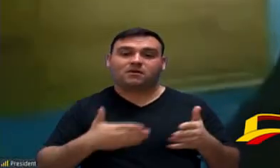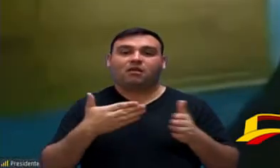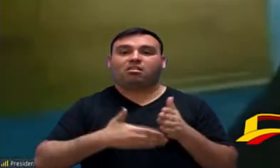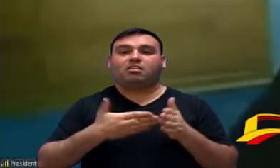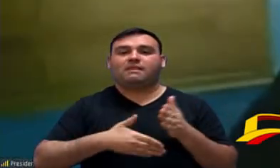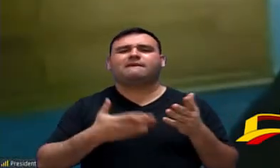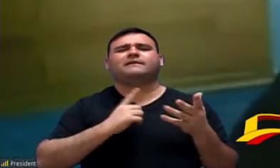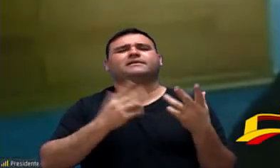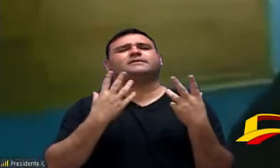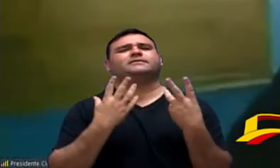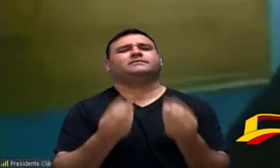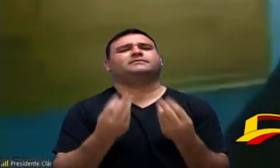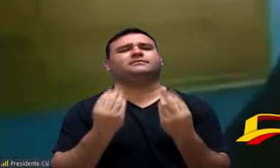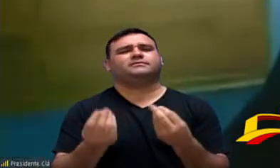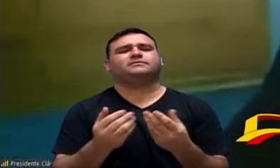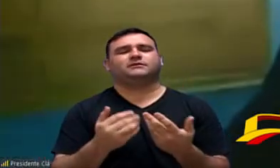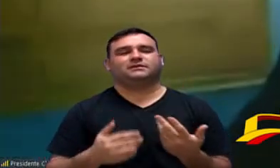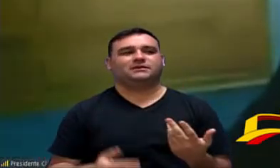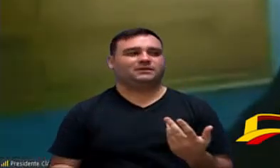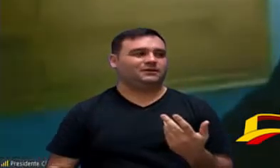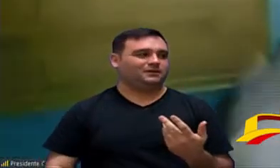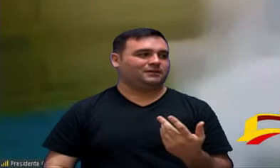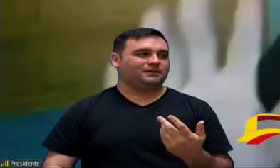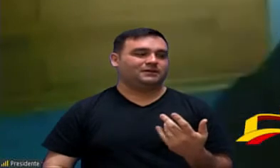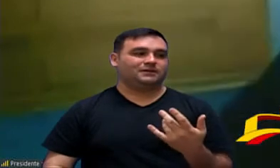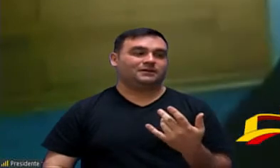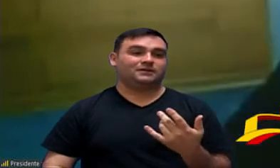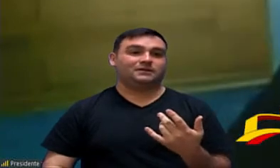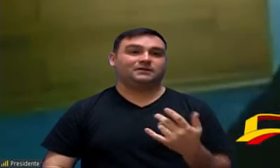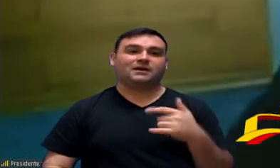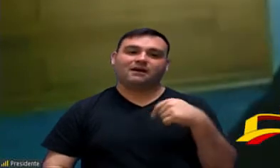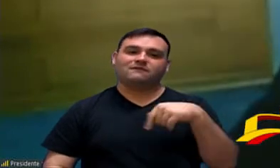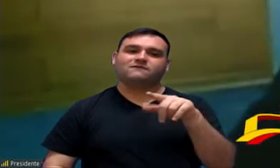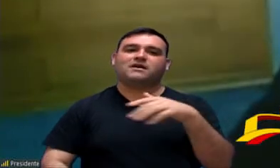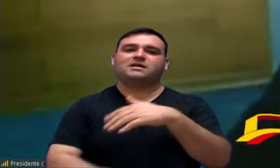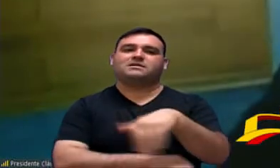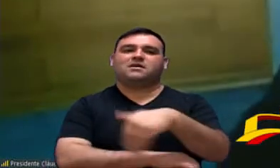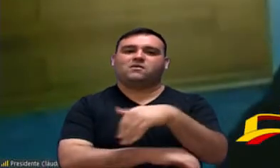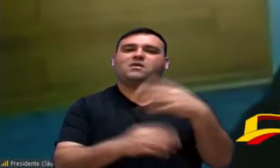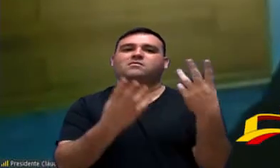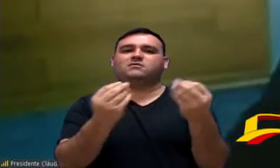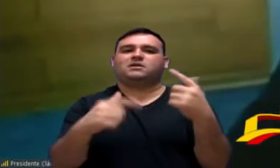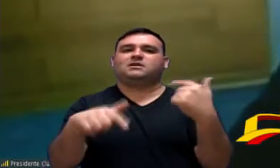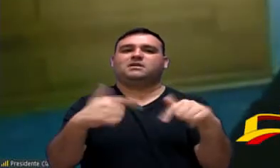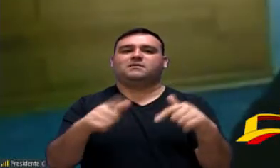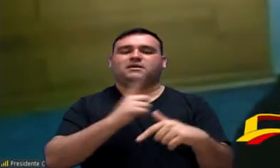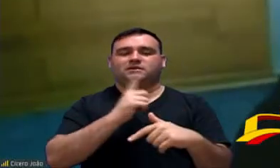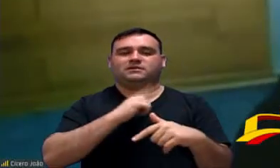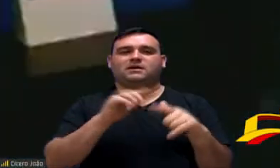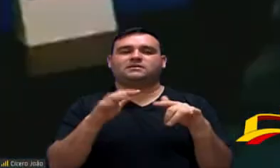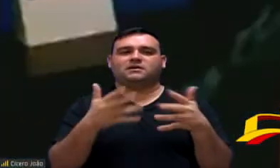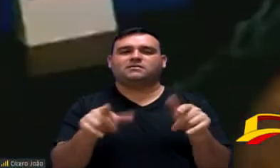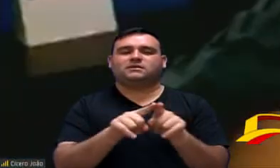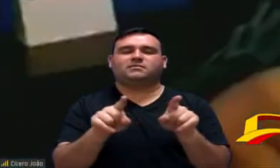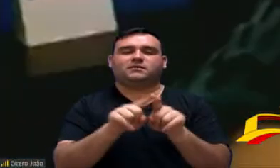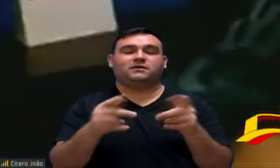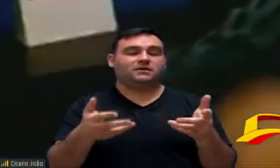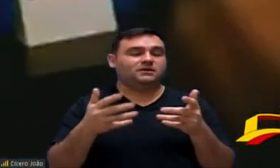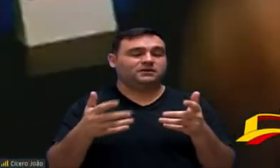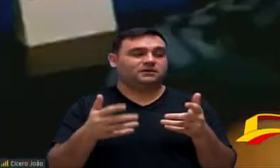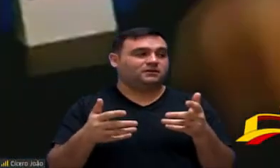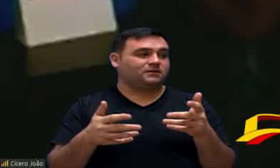Ei, menino, tem muito serviço na rua, é só ir trabalhar na rua, tem muito serviço. Eu quero não, mas eu trabalho